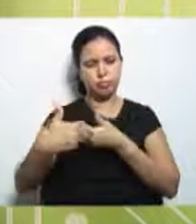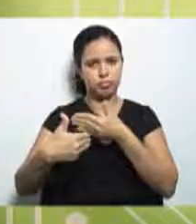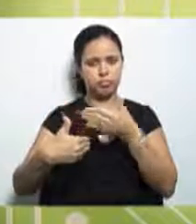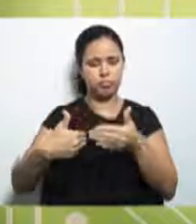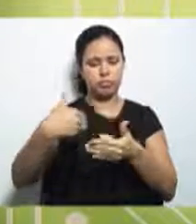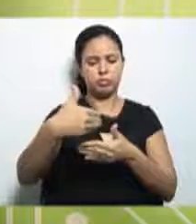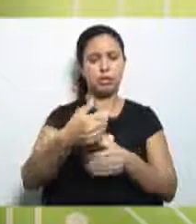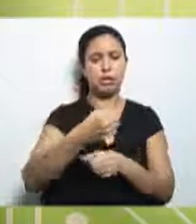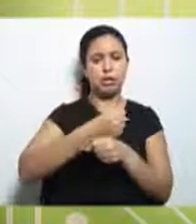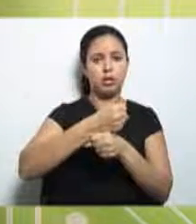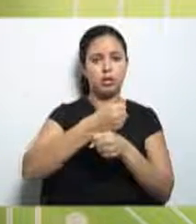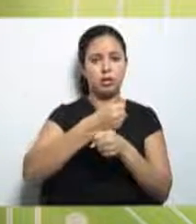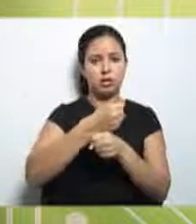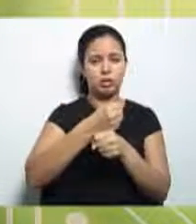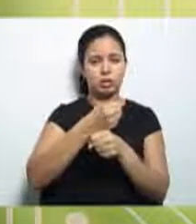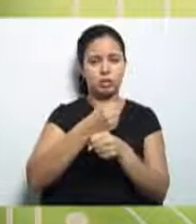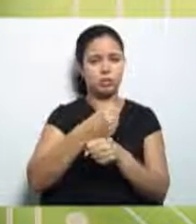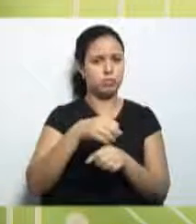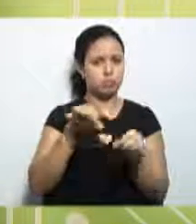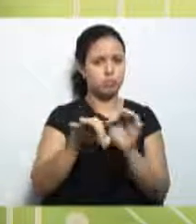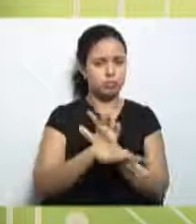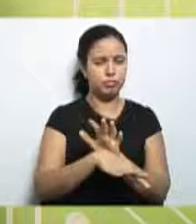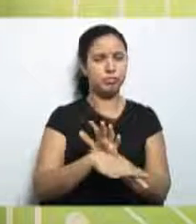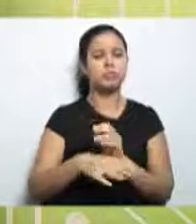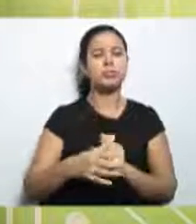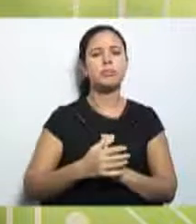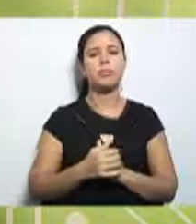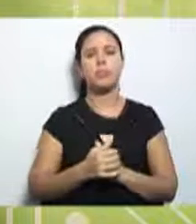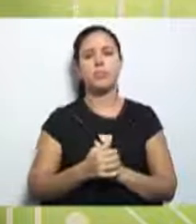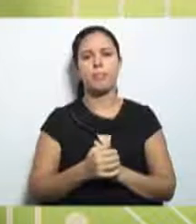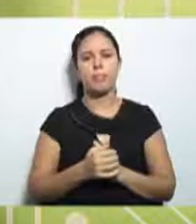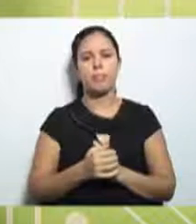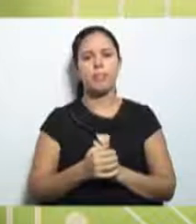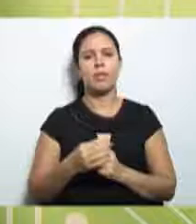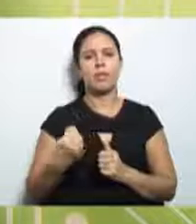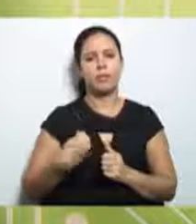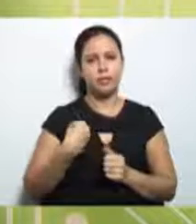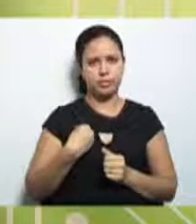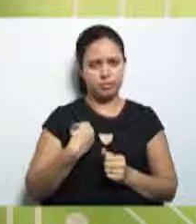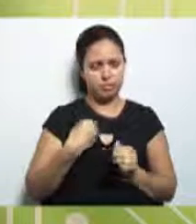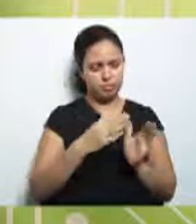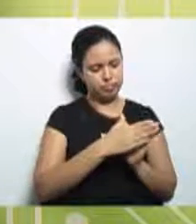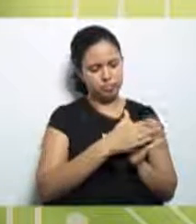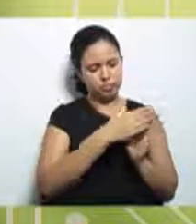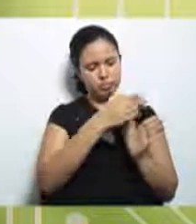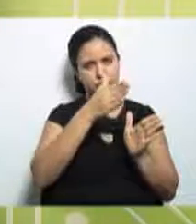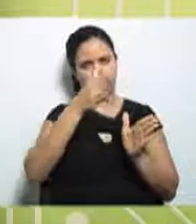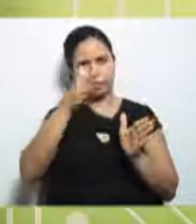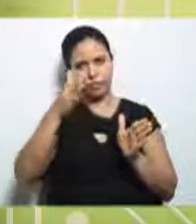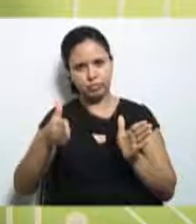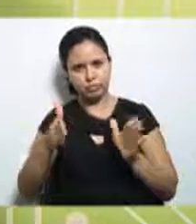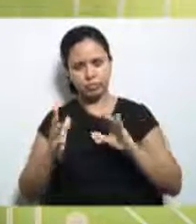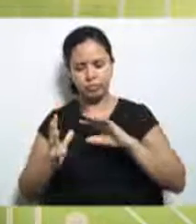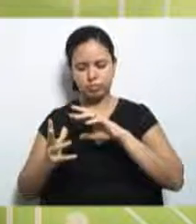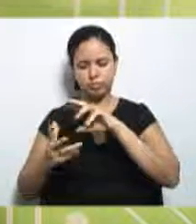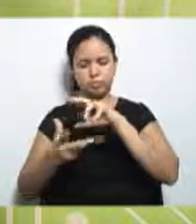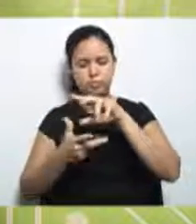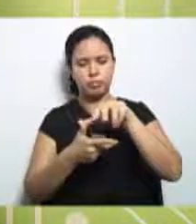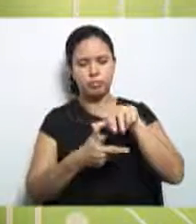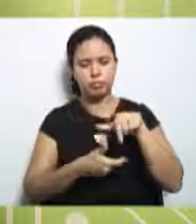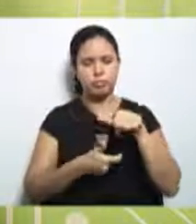muitos anos para serem consolidados, né? Então, a gente viveu, né, durante um período do mundo,